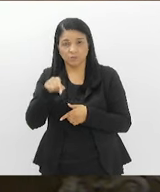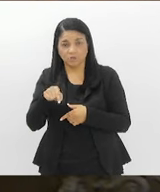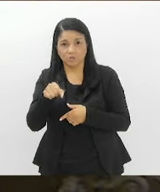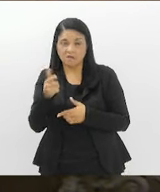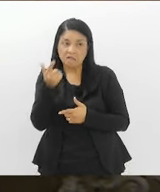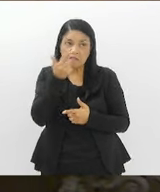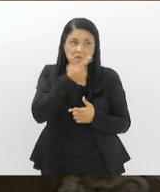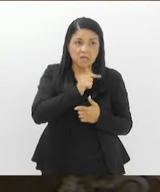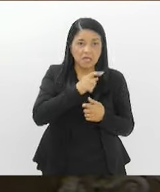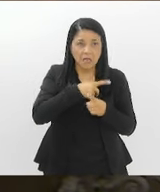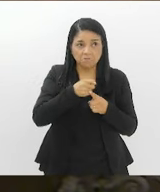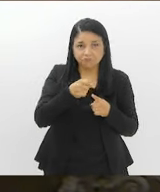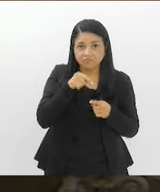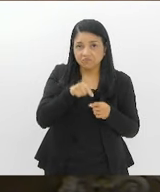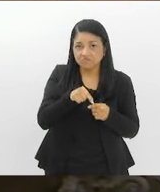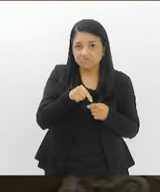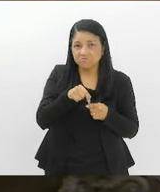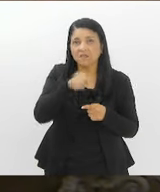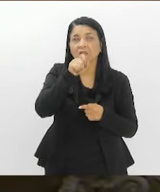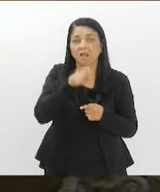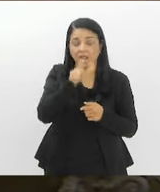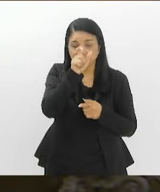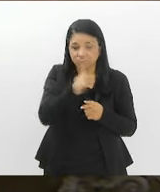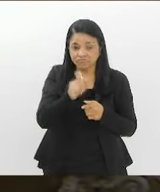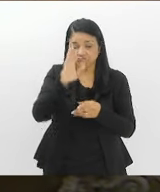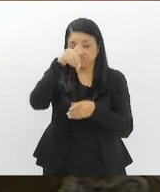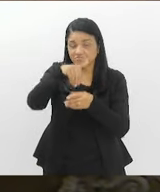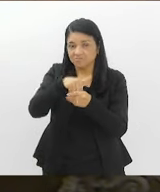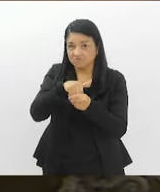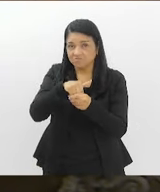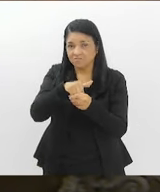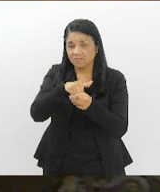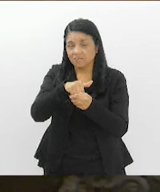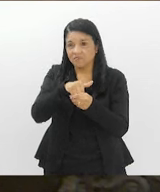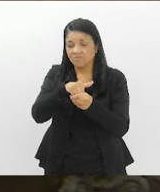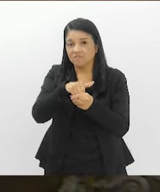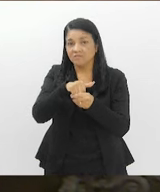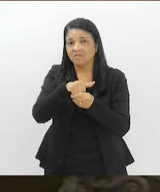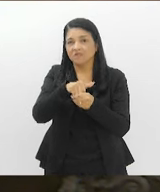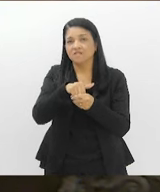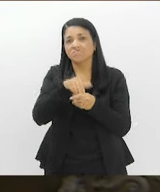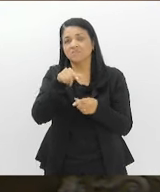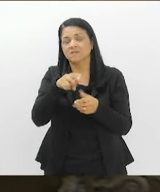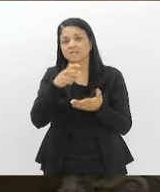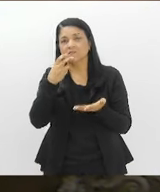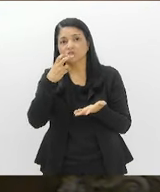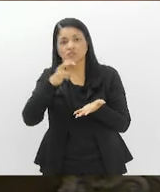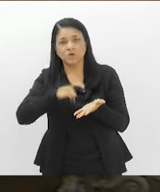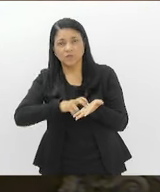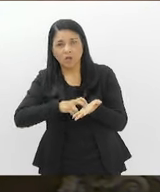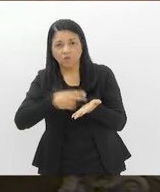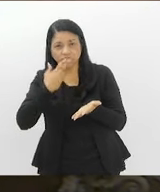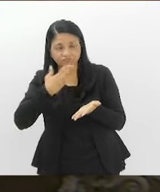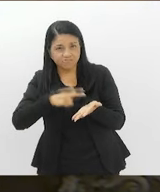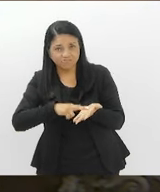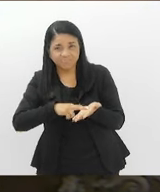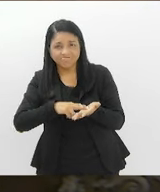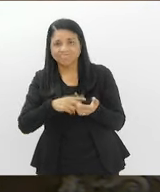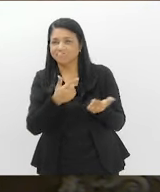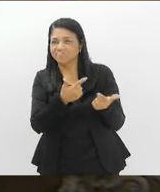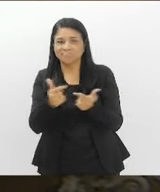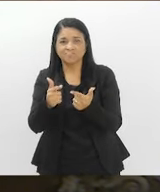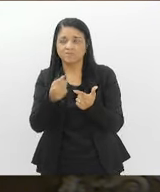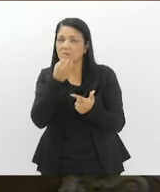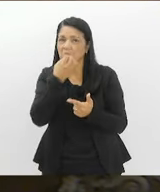ganhador nas urnas e, para eles, nada de bom acontecia no país.